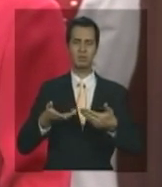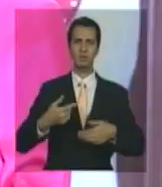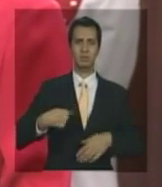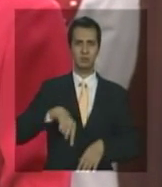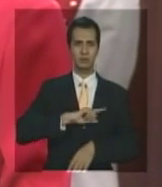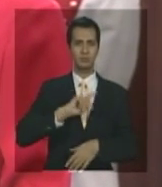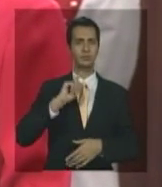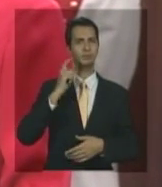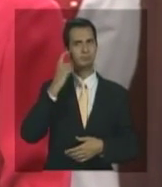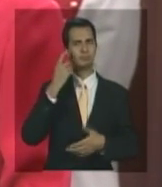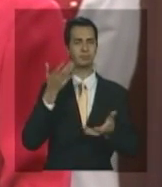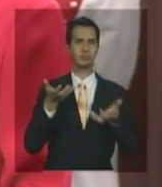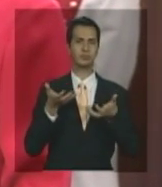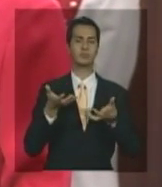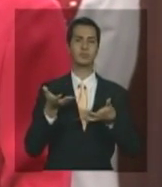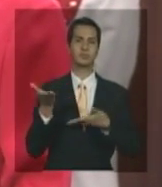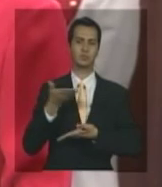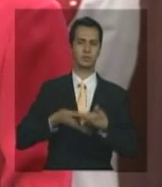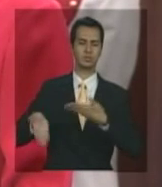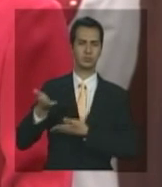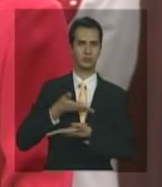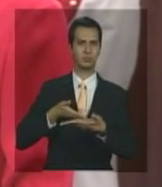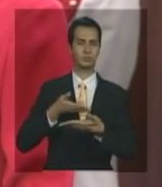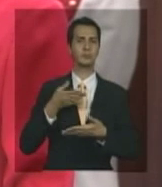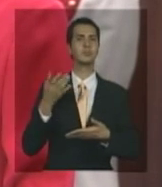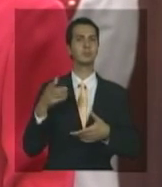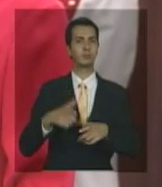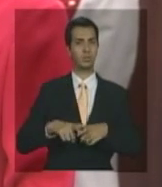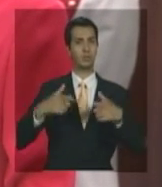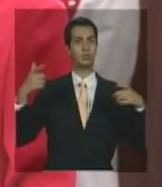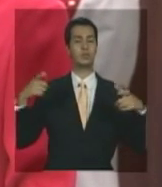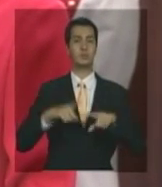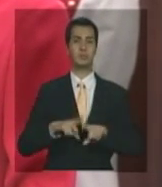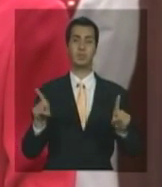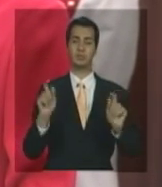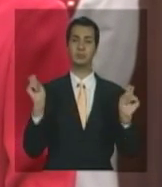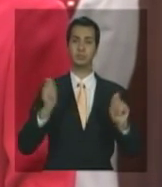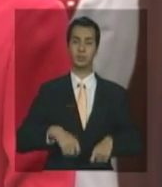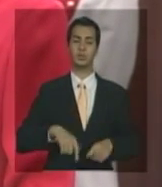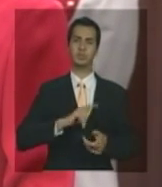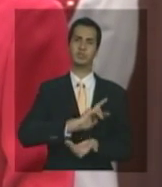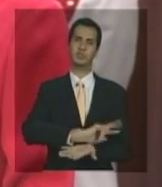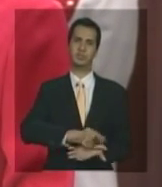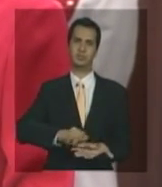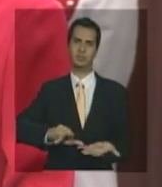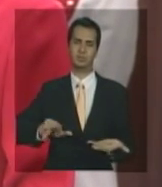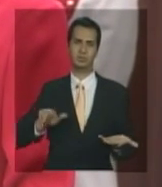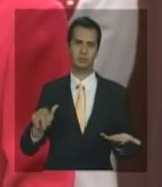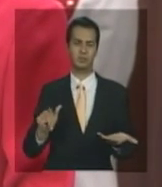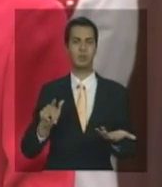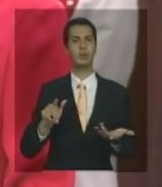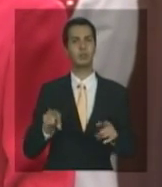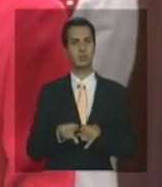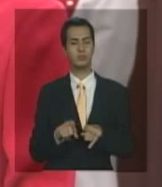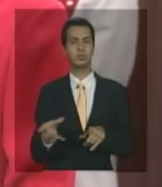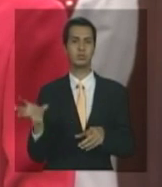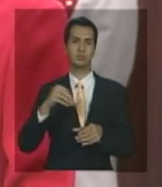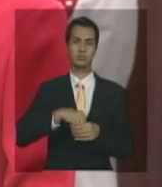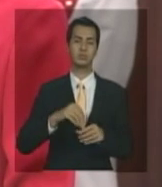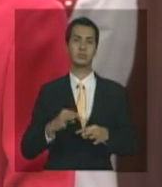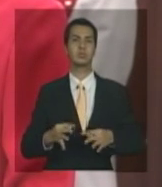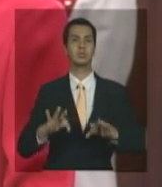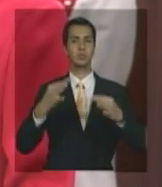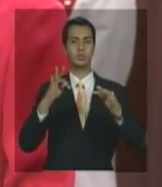intercâmbio bilateral é crescente, mas temos potencial para diversificar e dar maior conteúdo tecnológico às